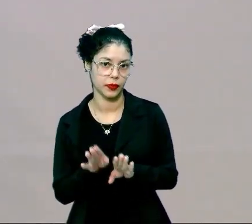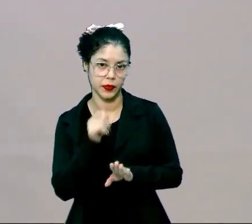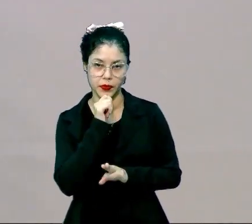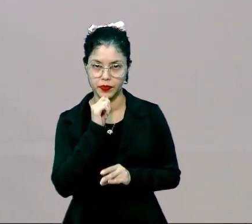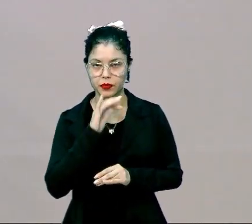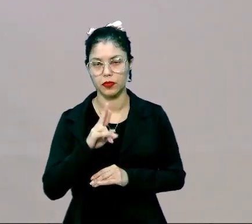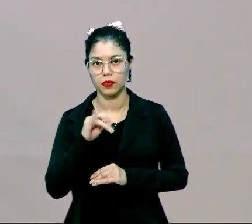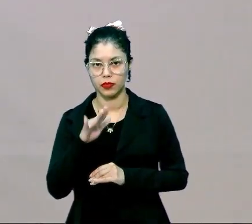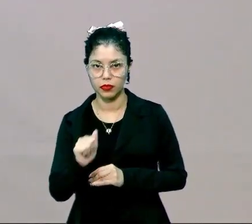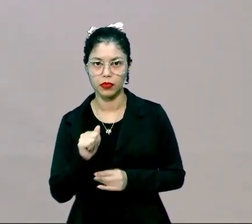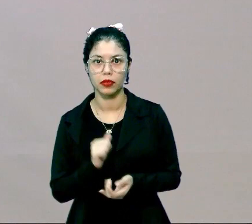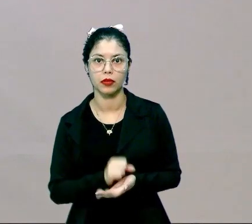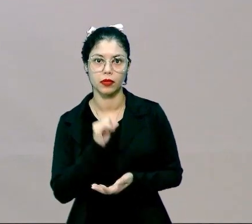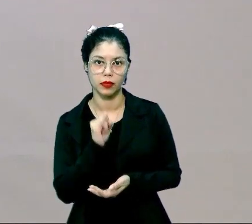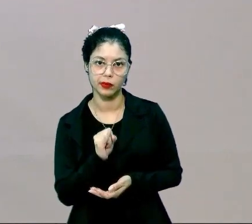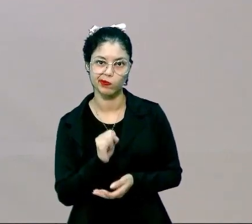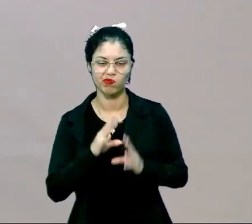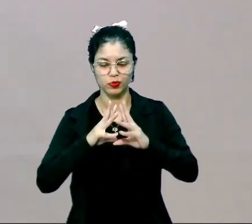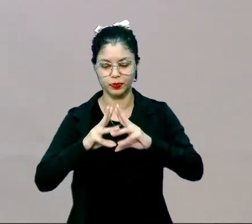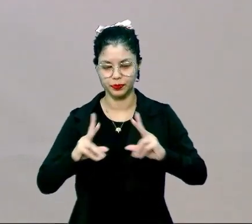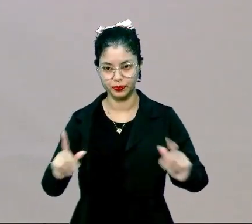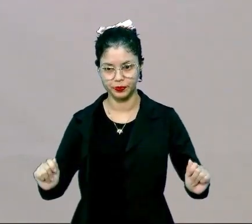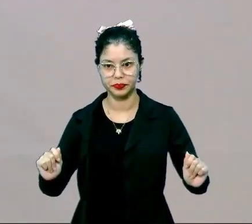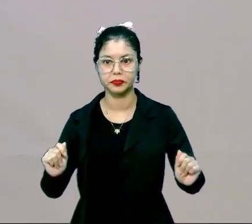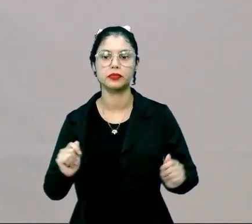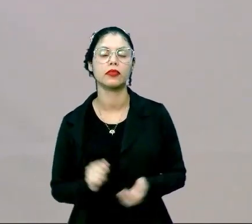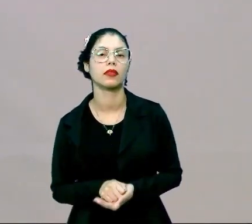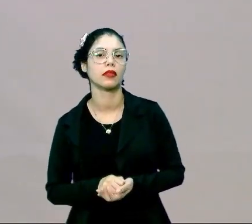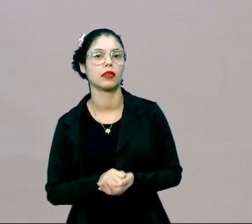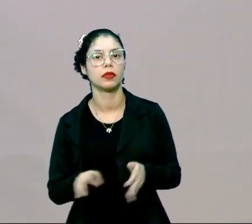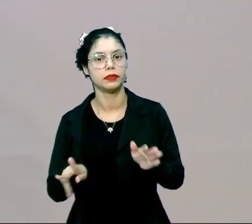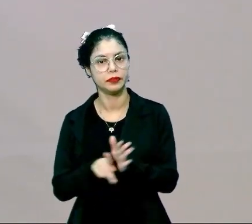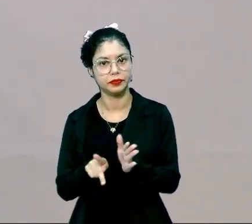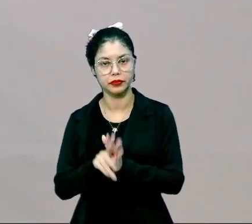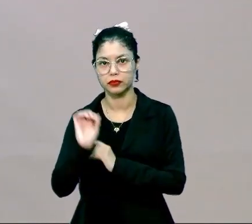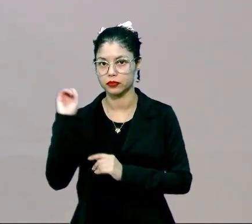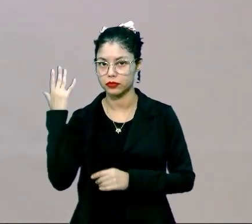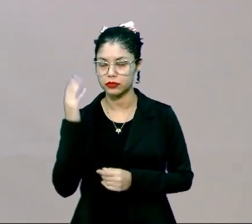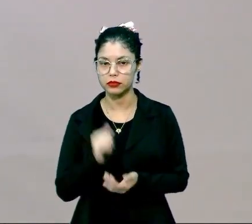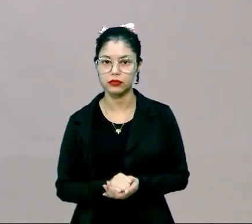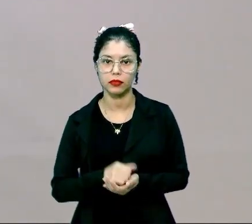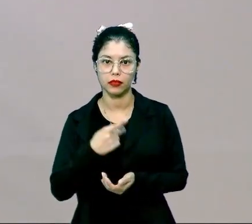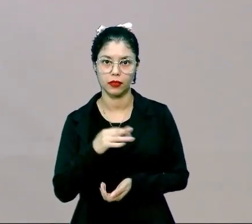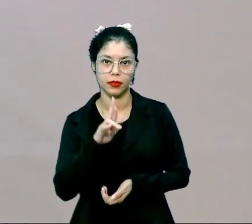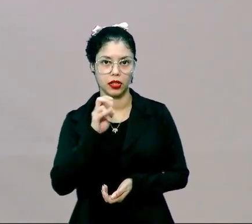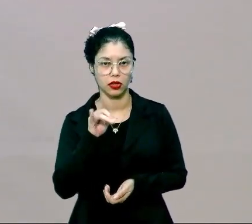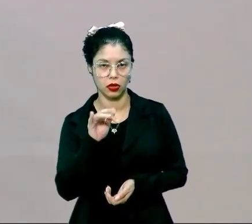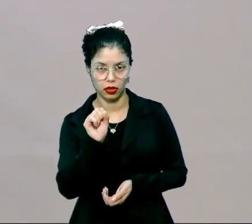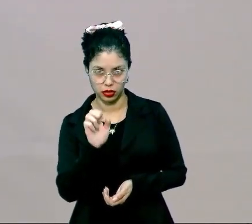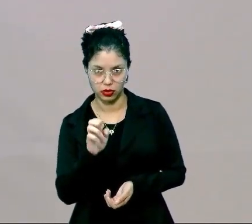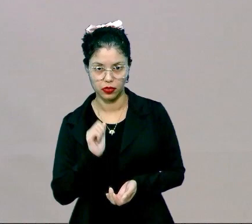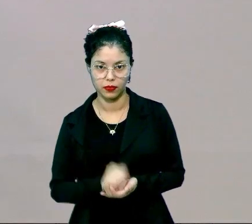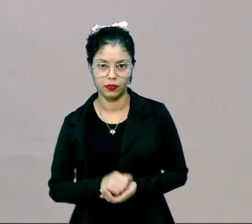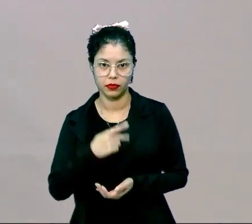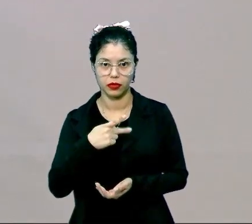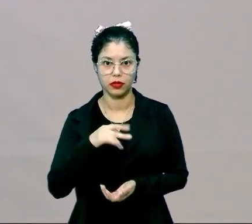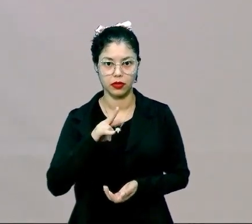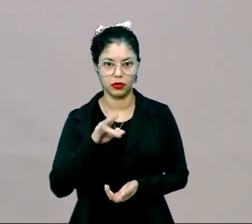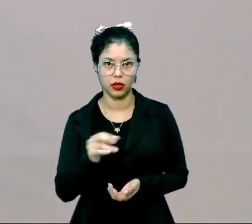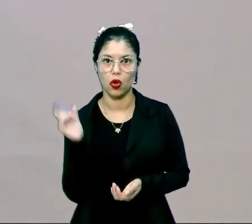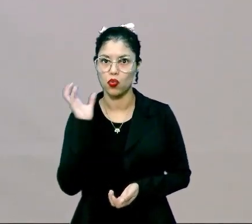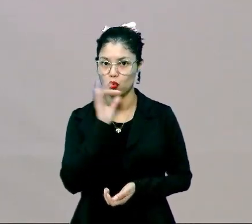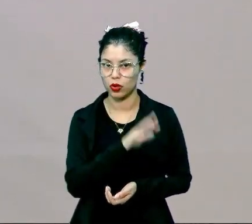aí é uma combustão. Se for uma decomposição, essa decomposição ela vai ser chamada de pirólise. Lembra que piro